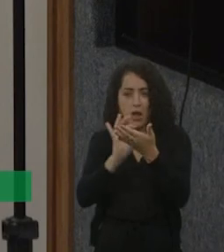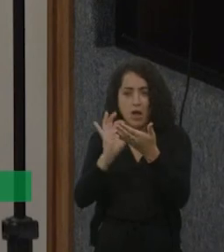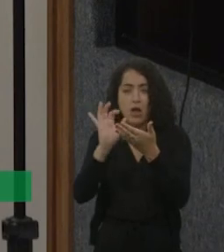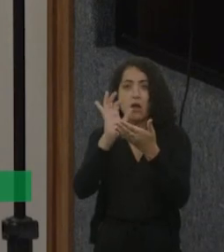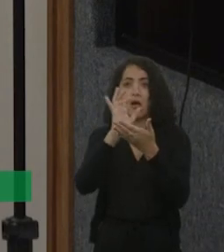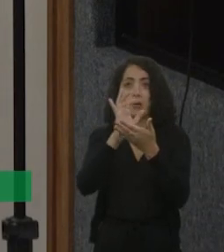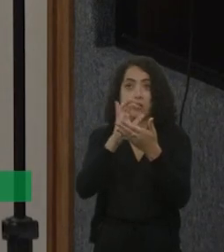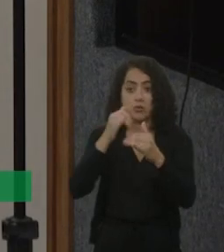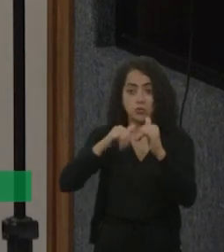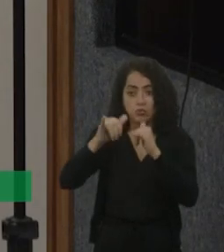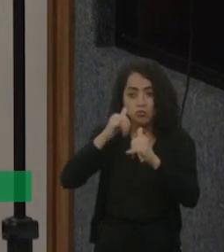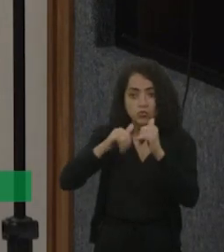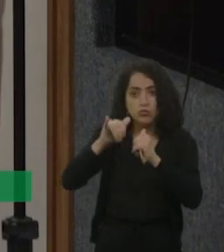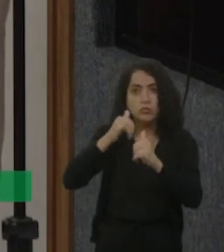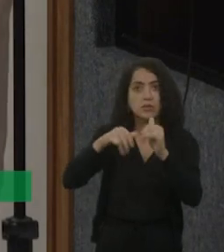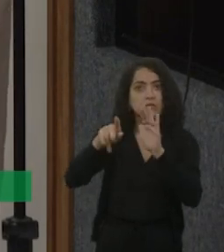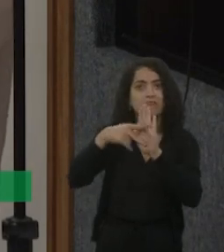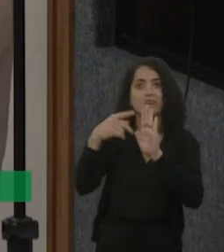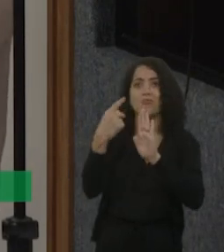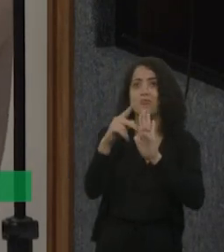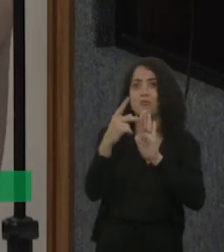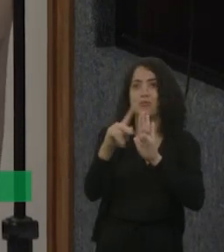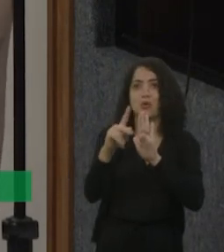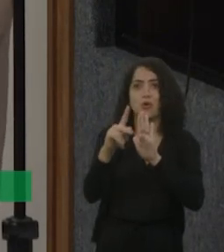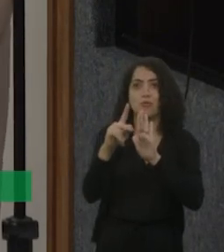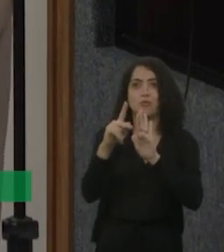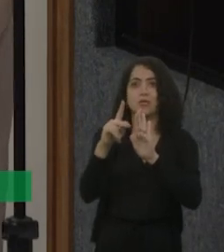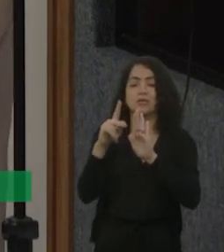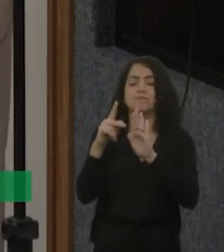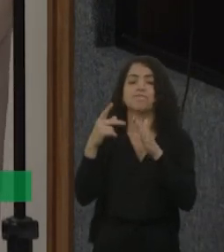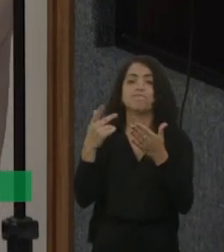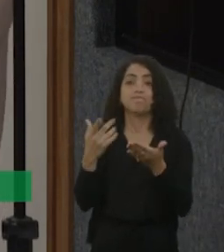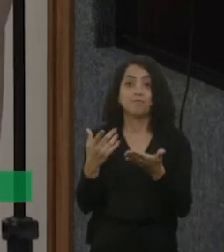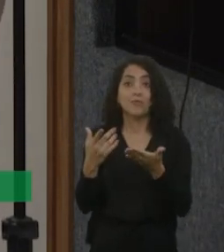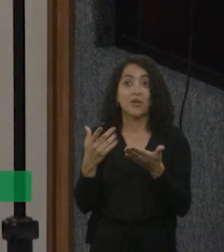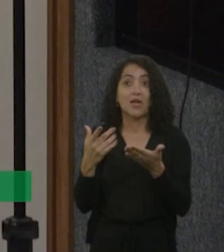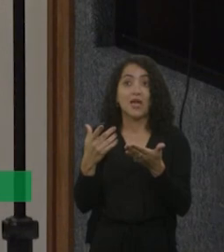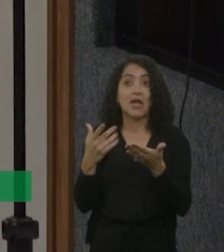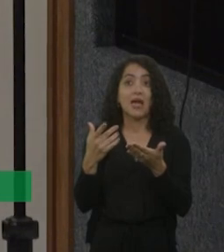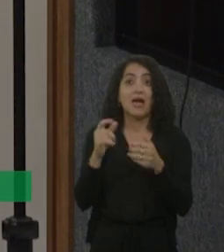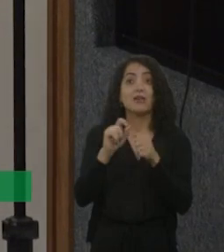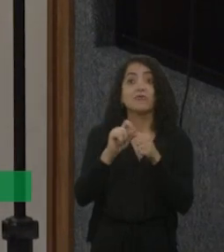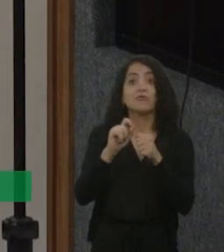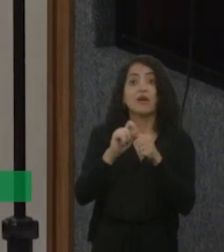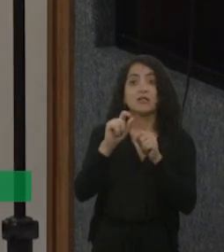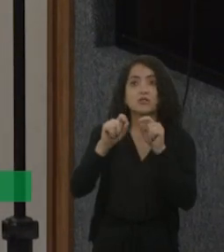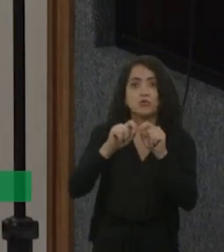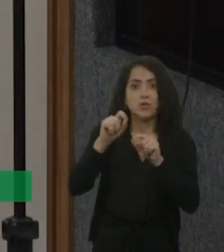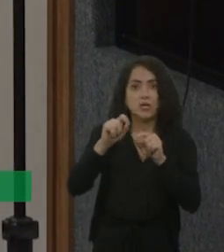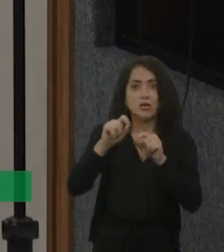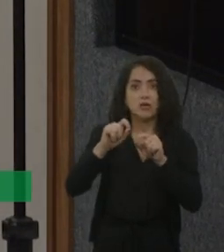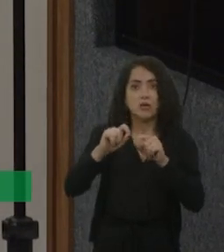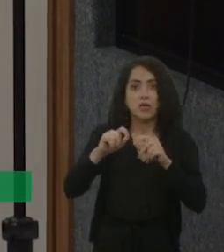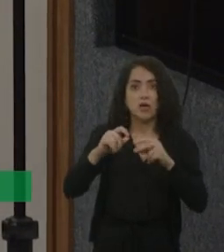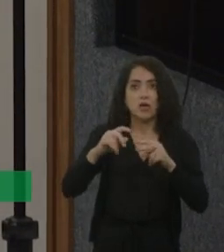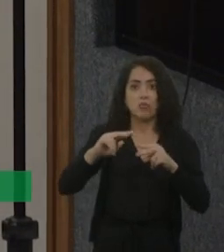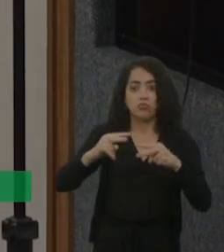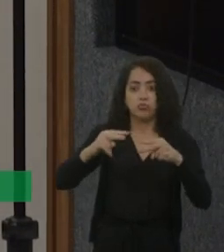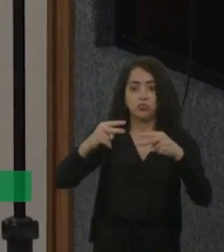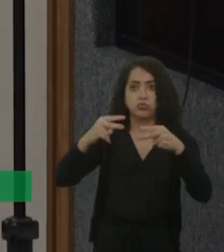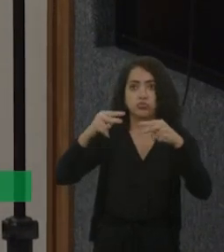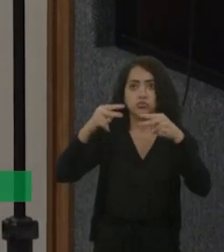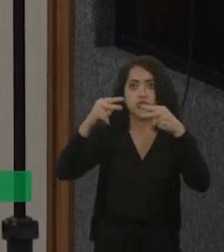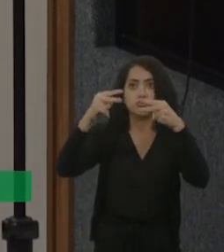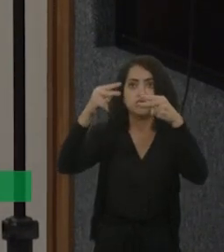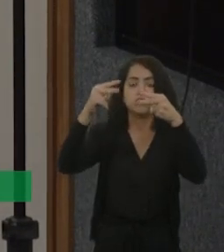substâncias que não são próprias, não são self. Né? E aí, você faz um tipo de mutação desse macrófago. Então, você